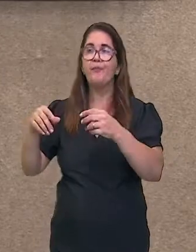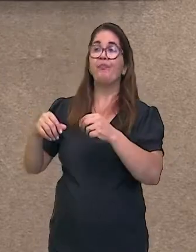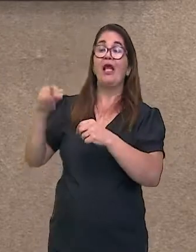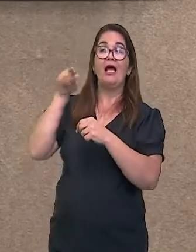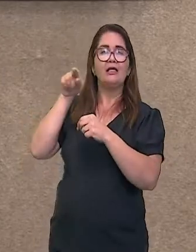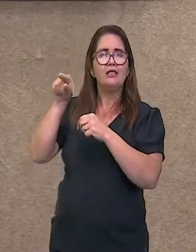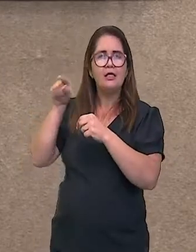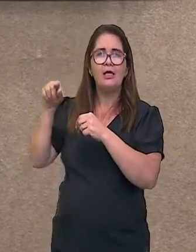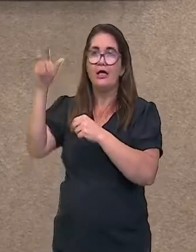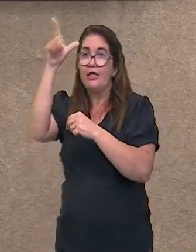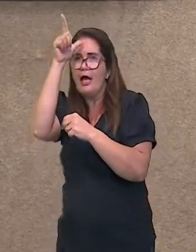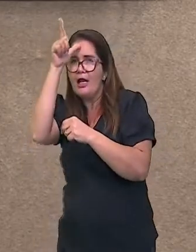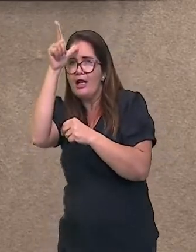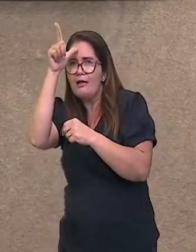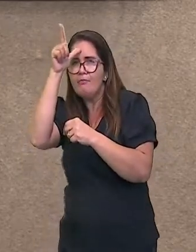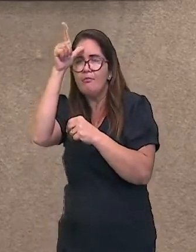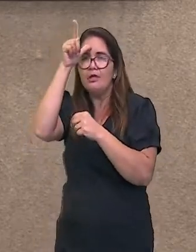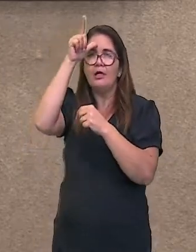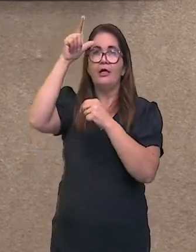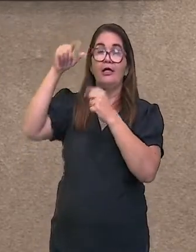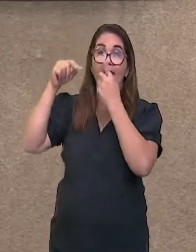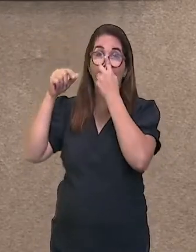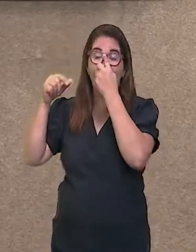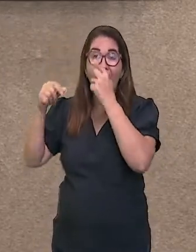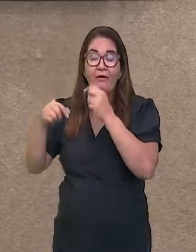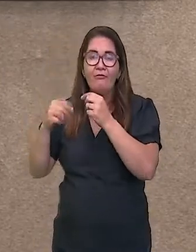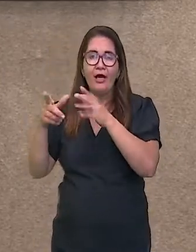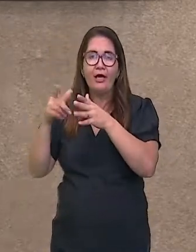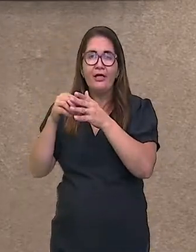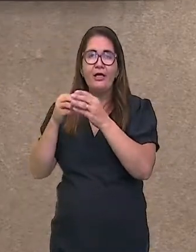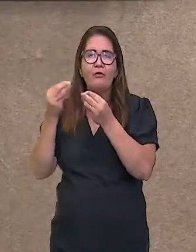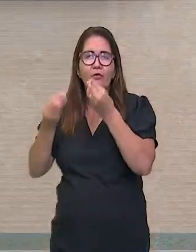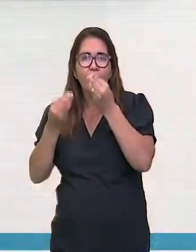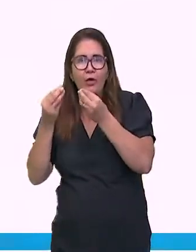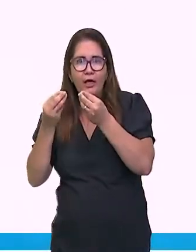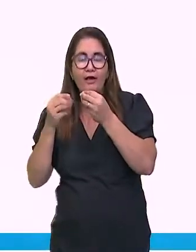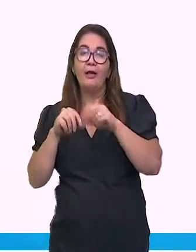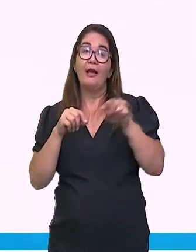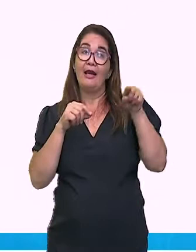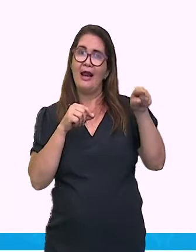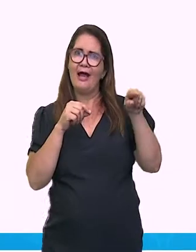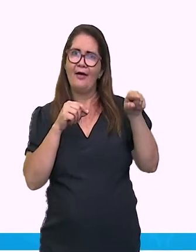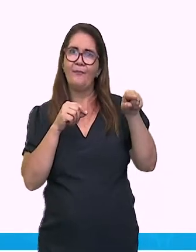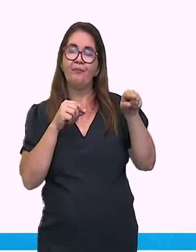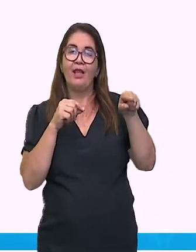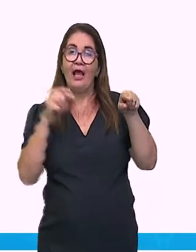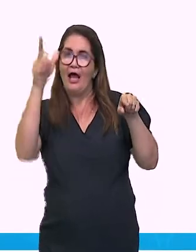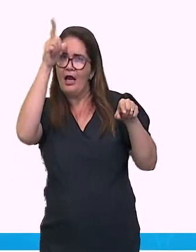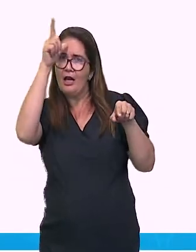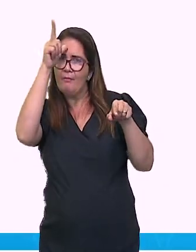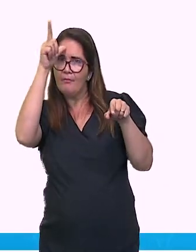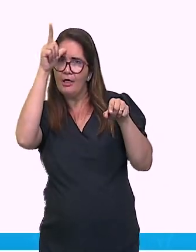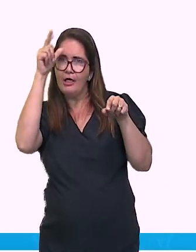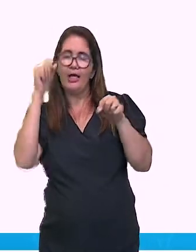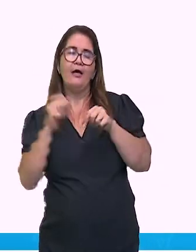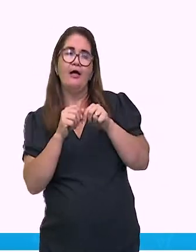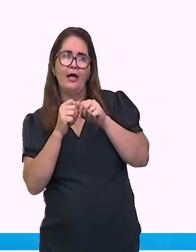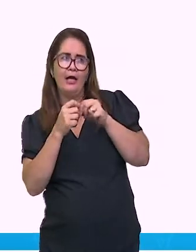influenciar muito a questão da partilha da África, que nós vamos